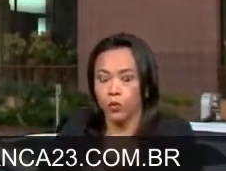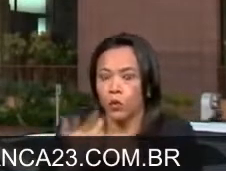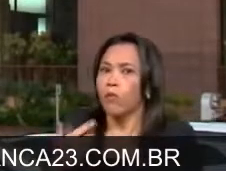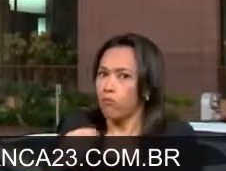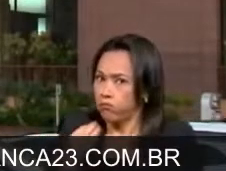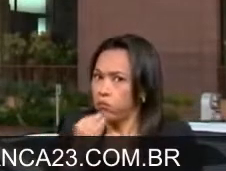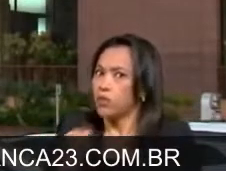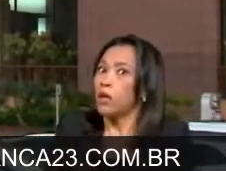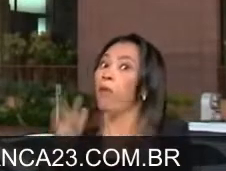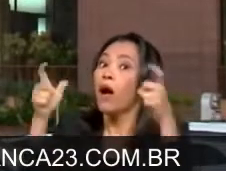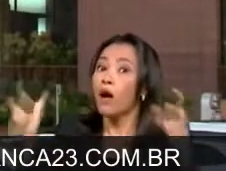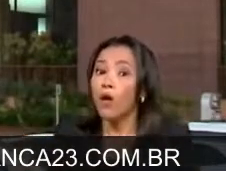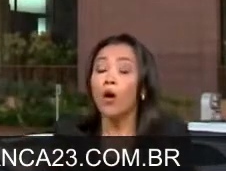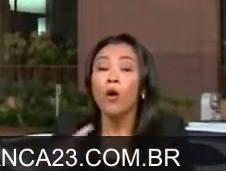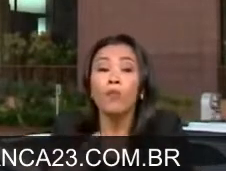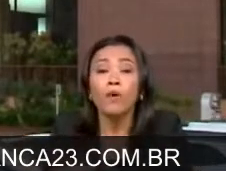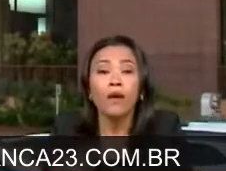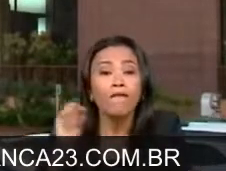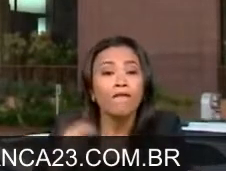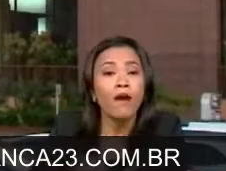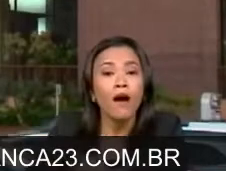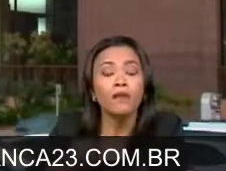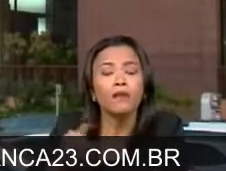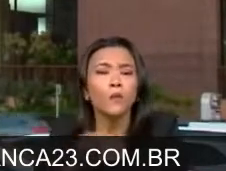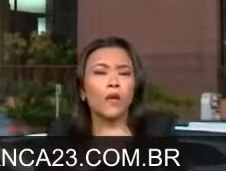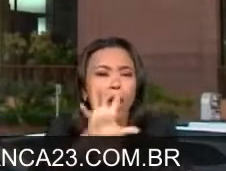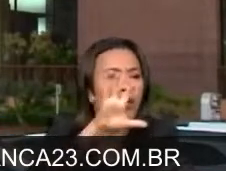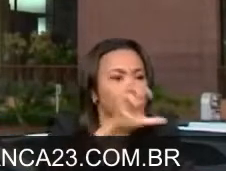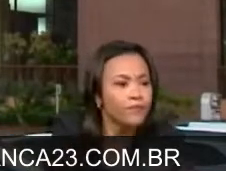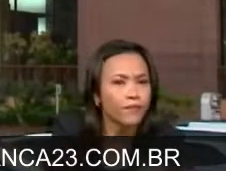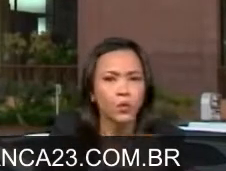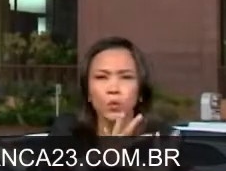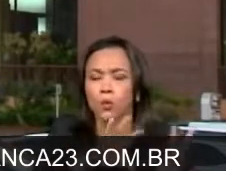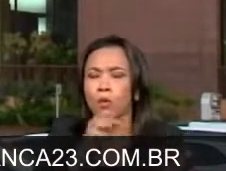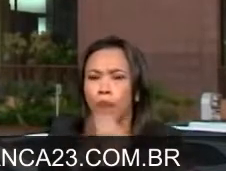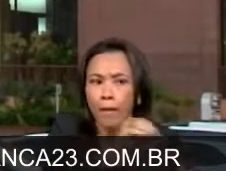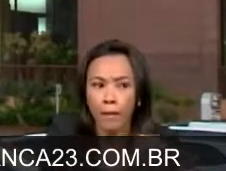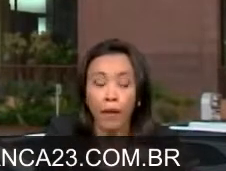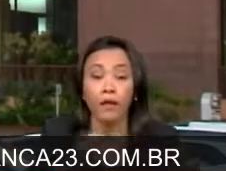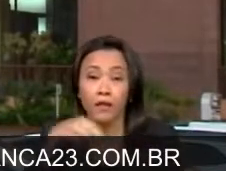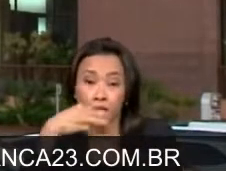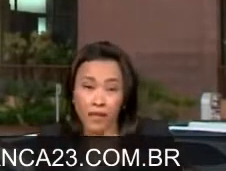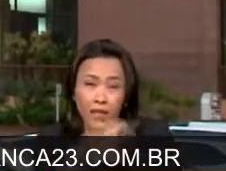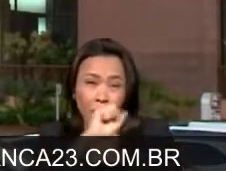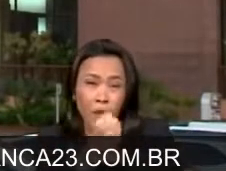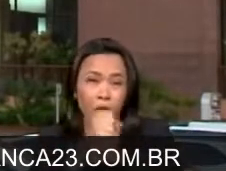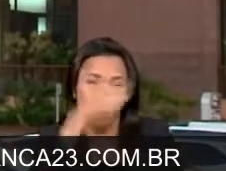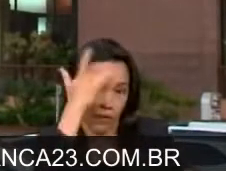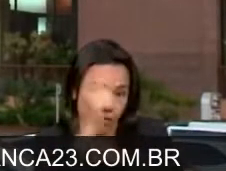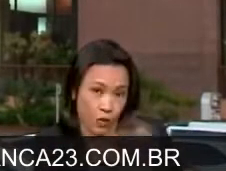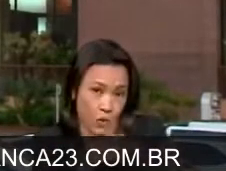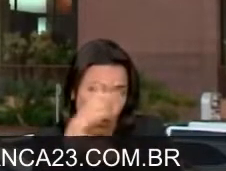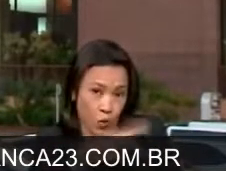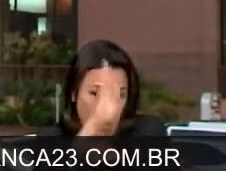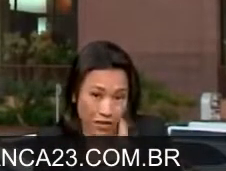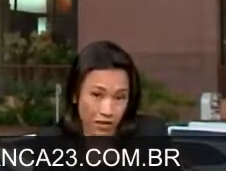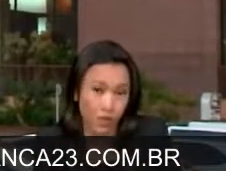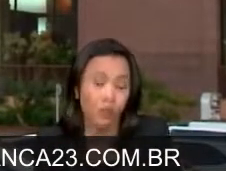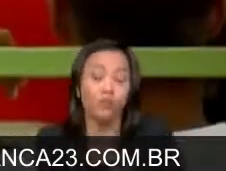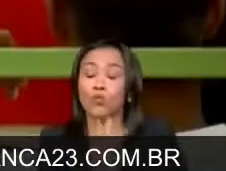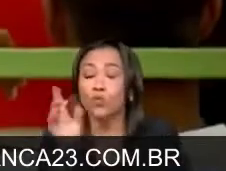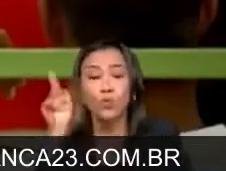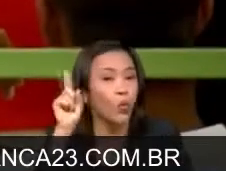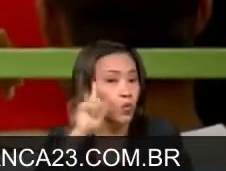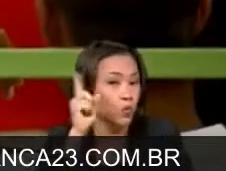maior, isso por causa da subnotificação. No Brasil, 38 pessoas cometem suicídio todos os